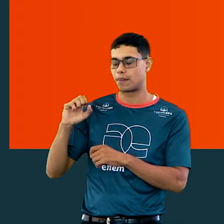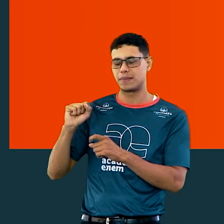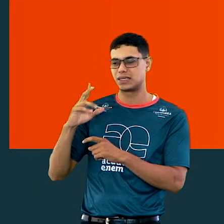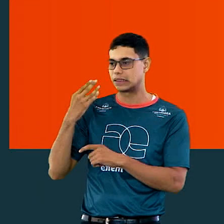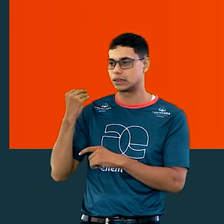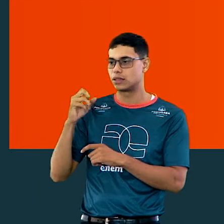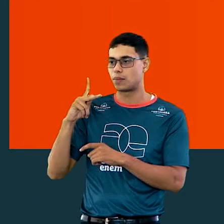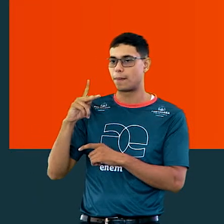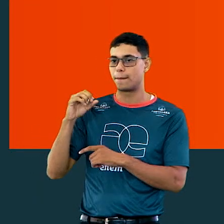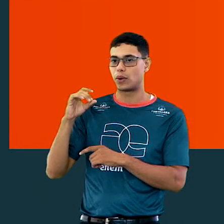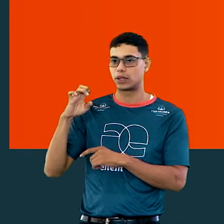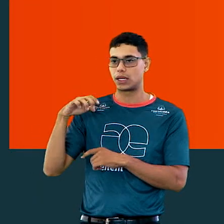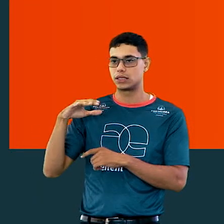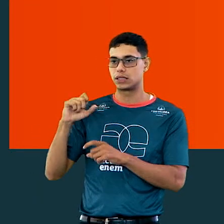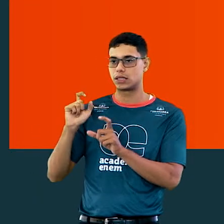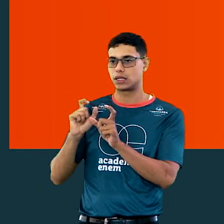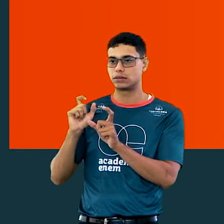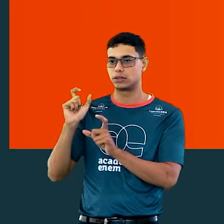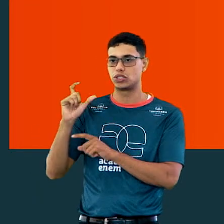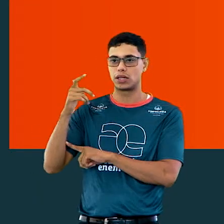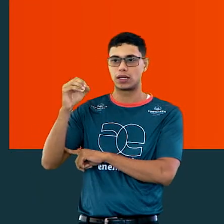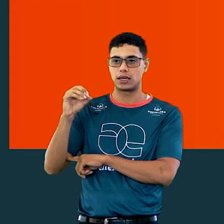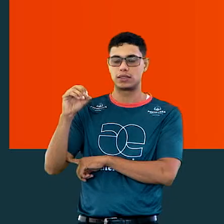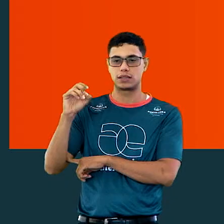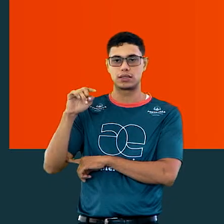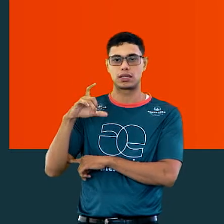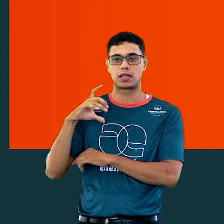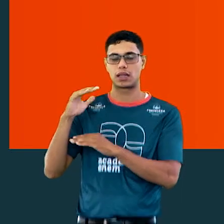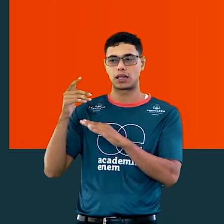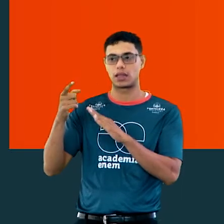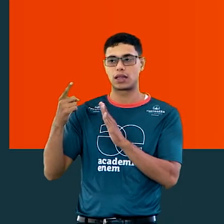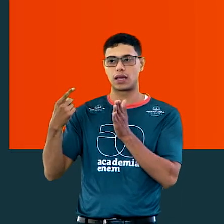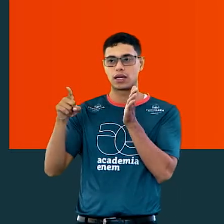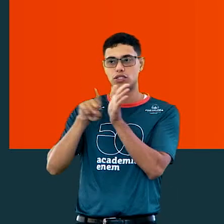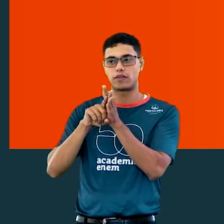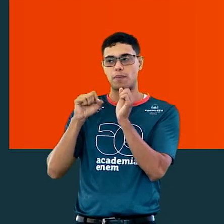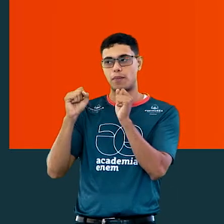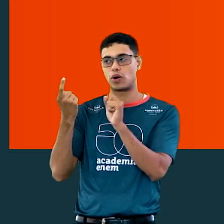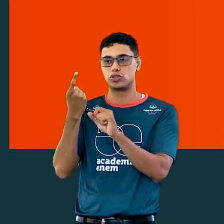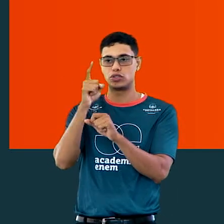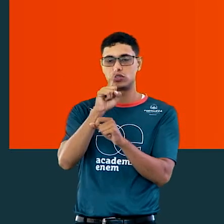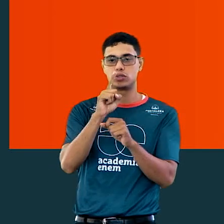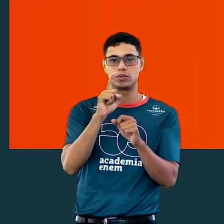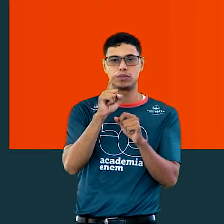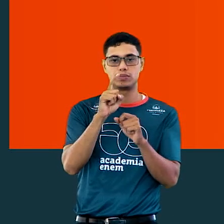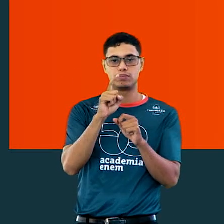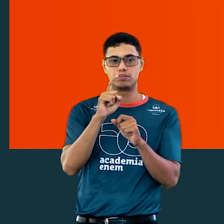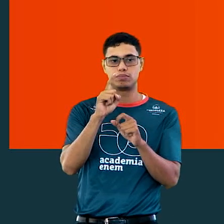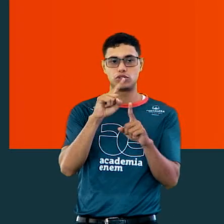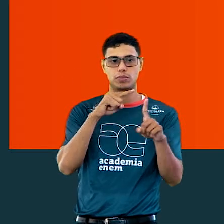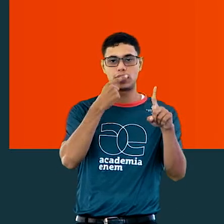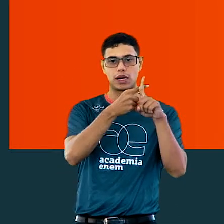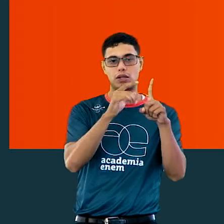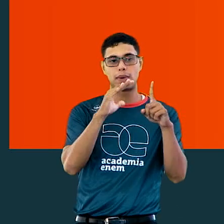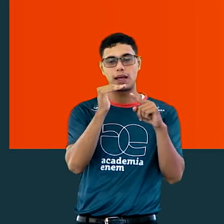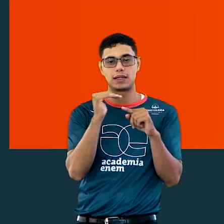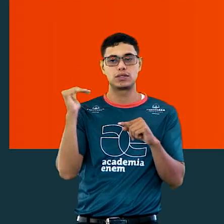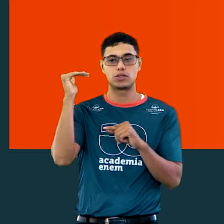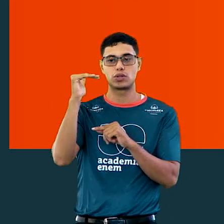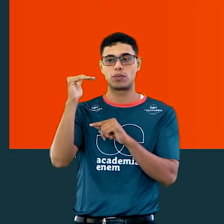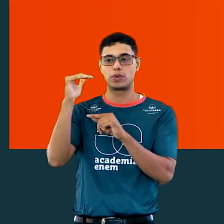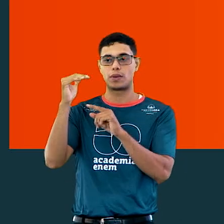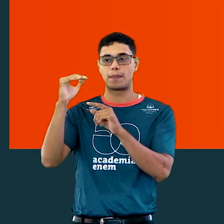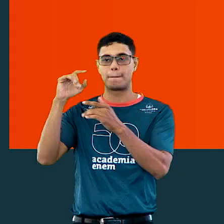expoente negativo, ele pode subir multiplicando? Pode, mas o expoente que é negativo sobe como?